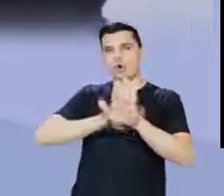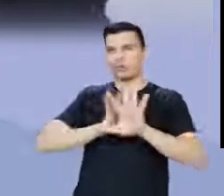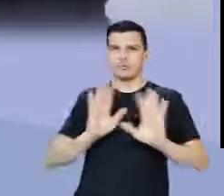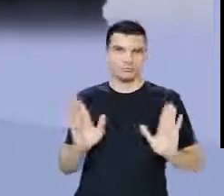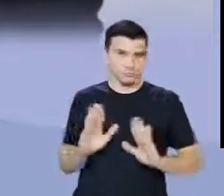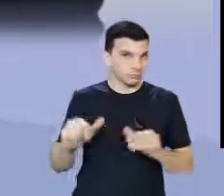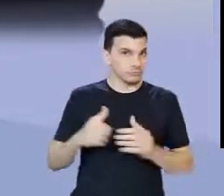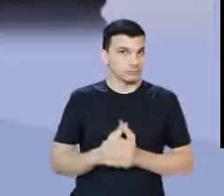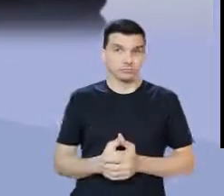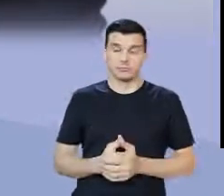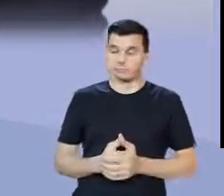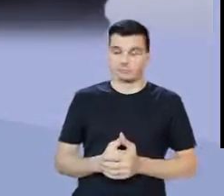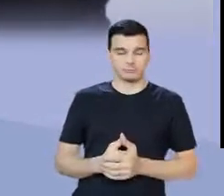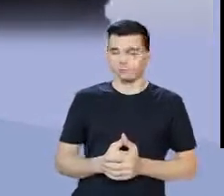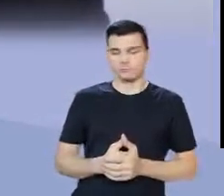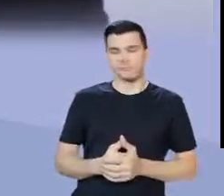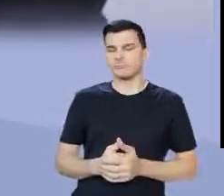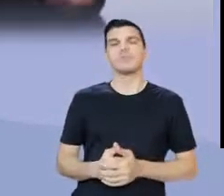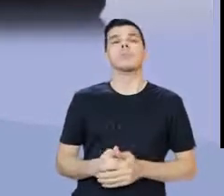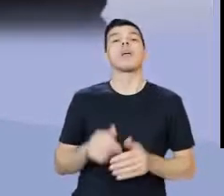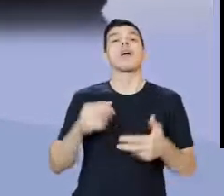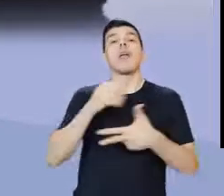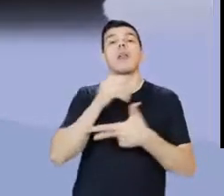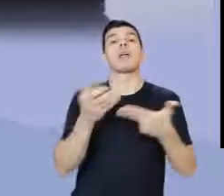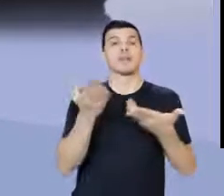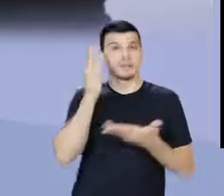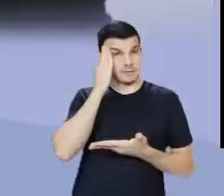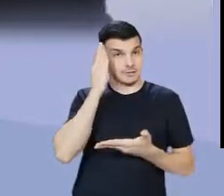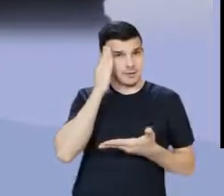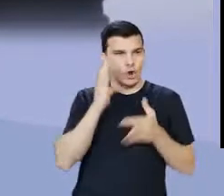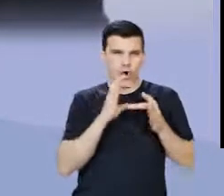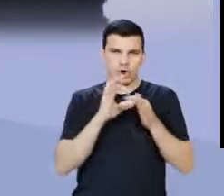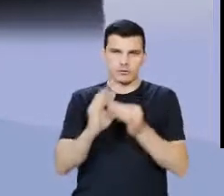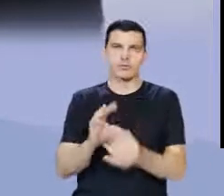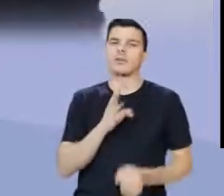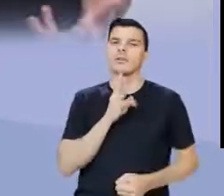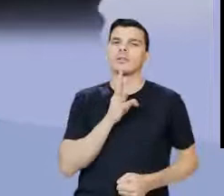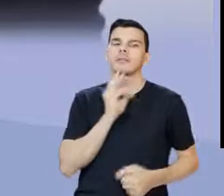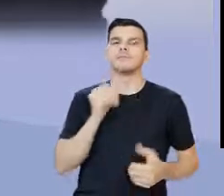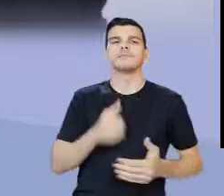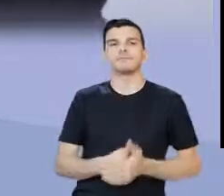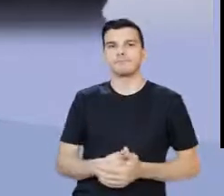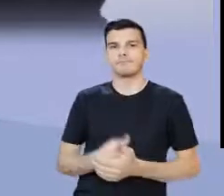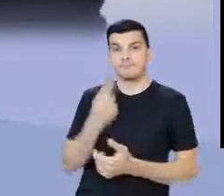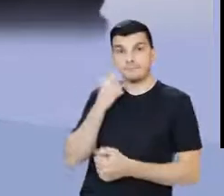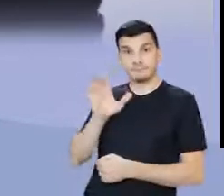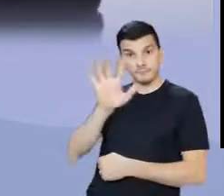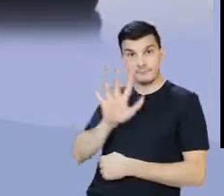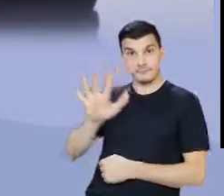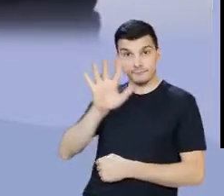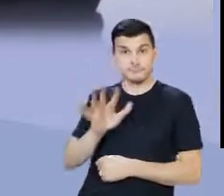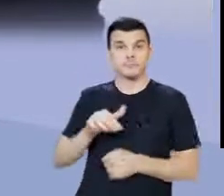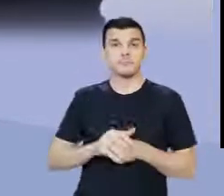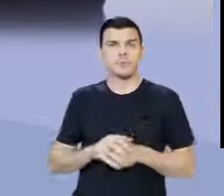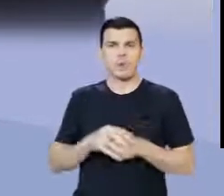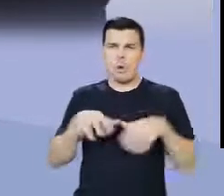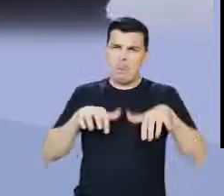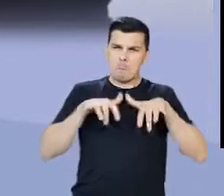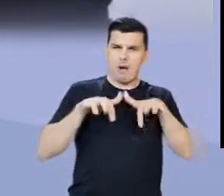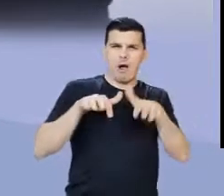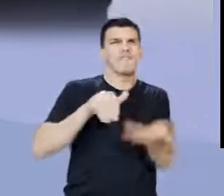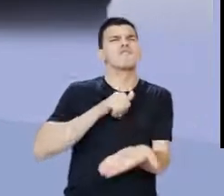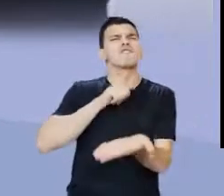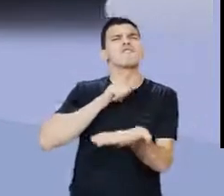o que foi e o que não foi. O Enem não quer saber de você. O Enem quer saber se você está por dentro do assunto. Essa imagem